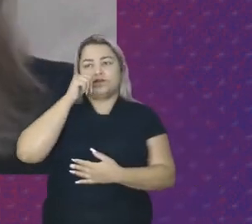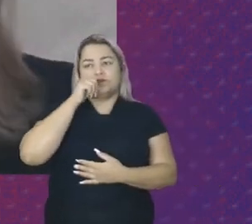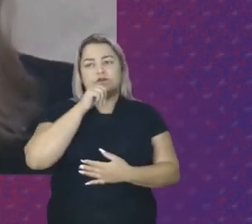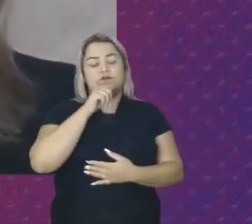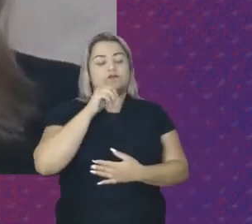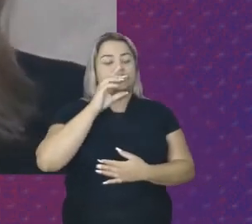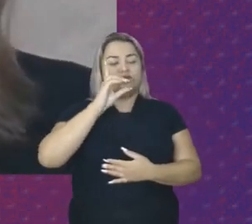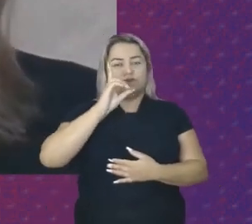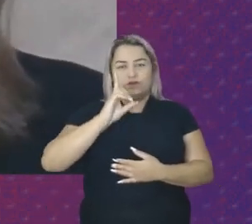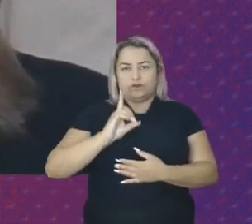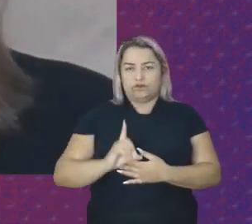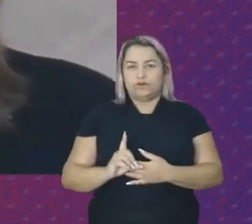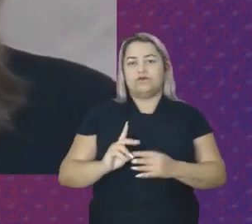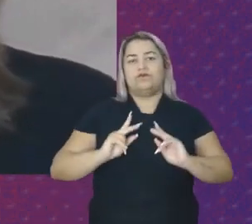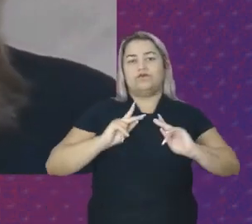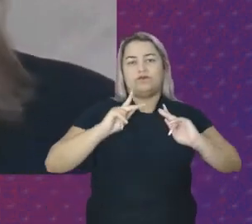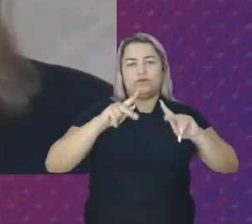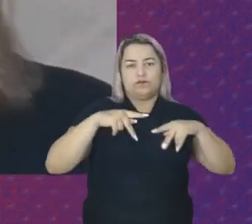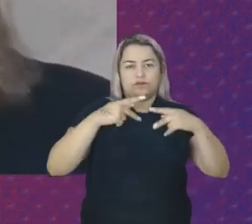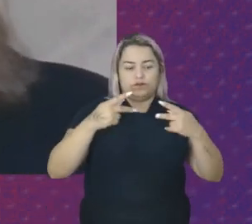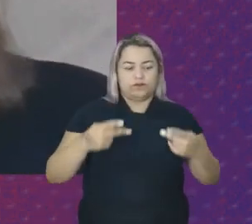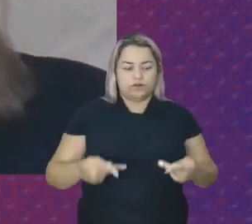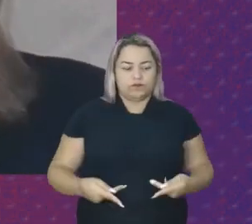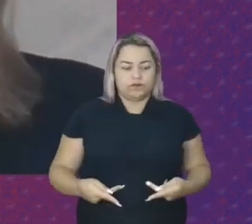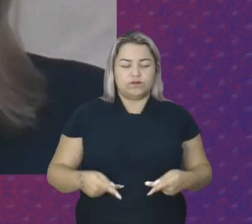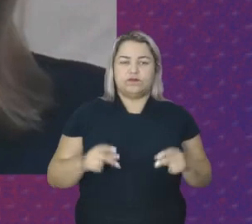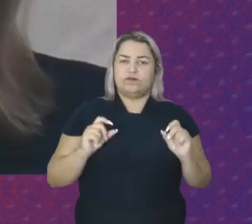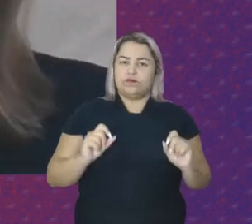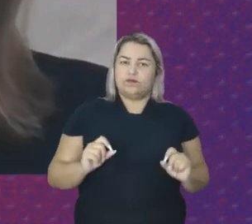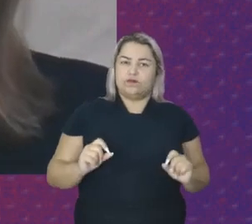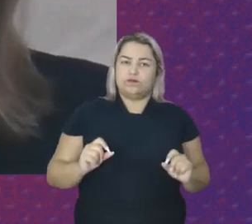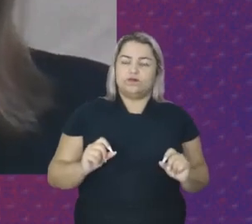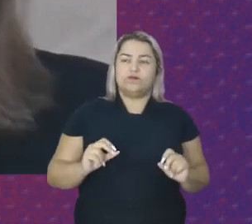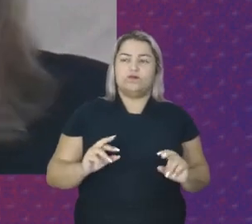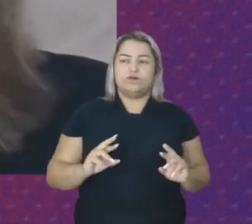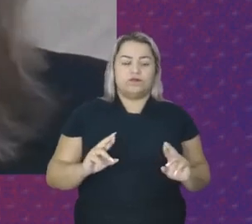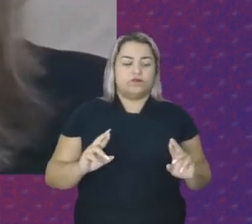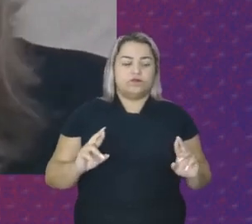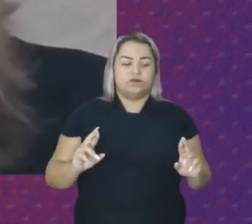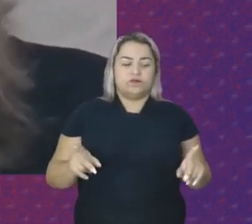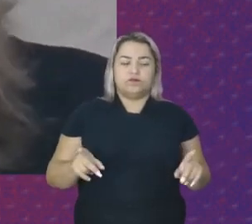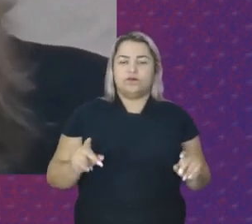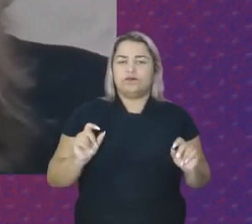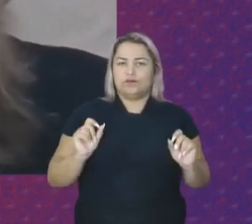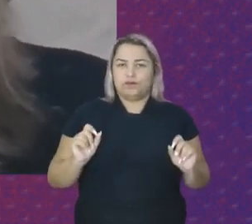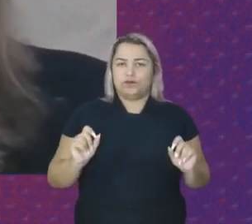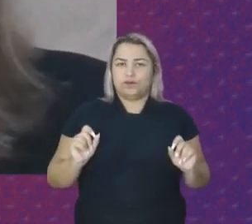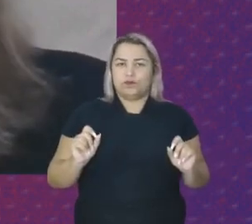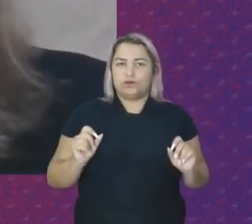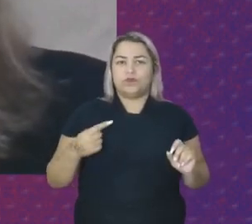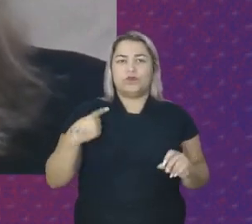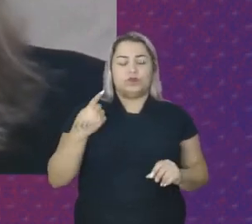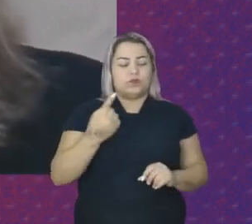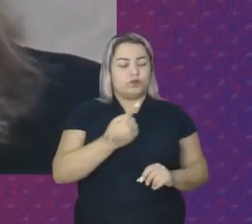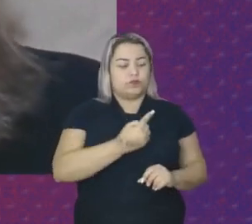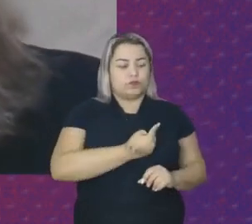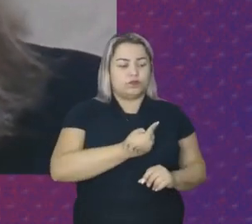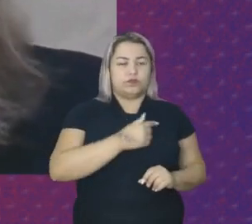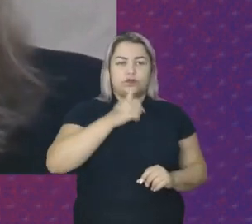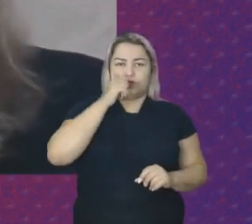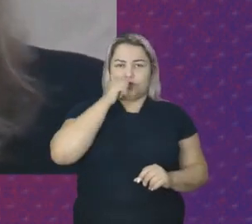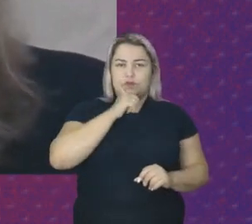dos Direitos Humanos, de forma unificada. Então, quando nós colocamos a